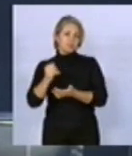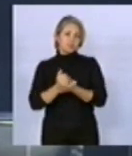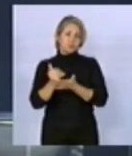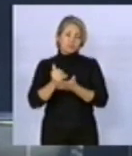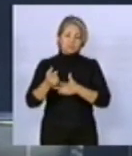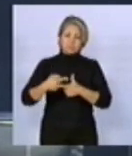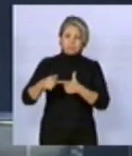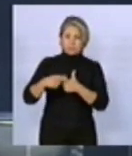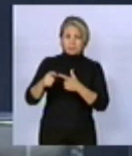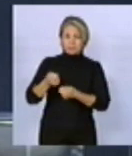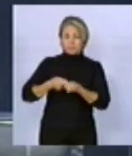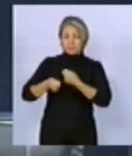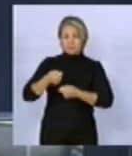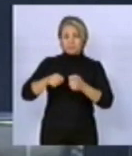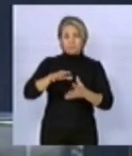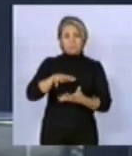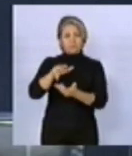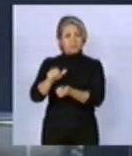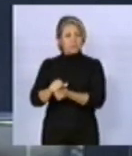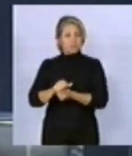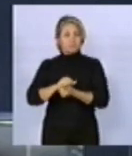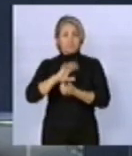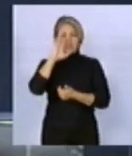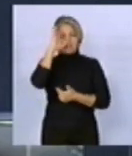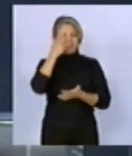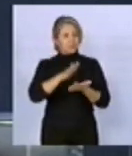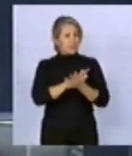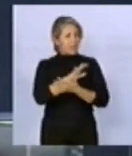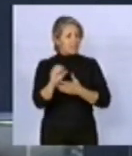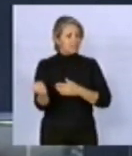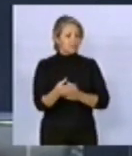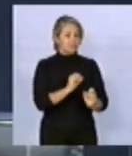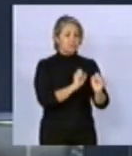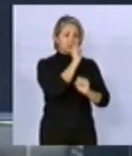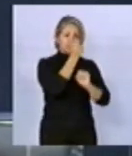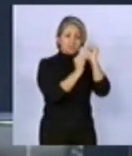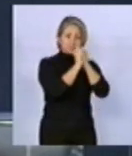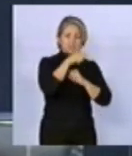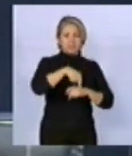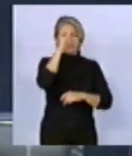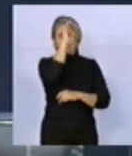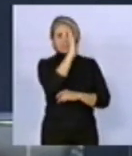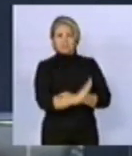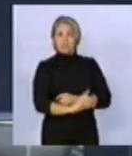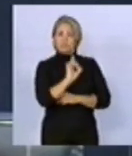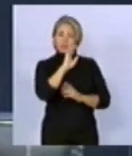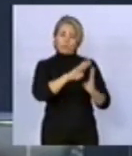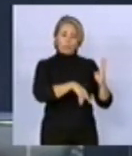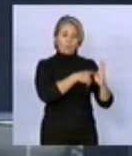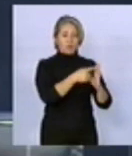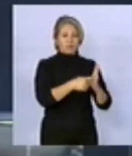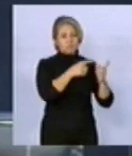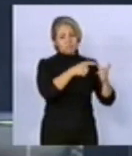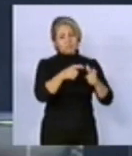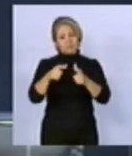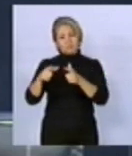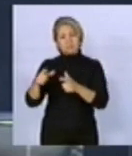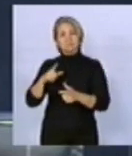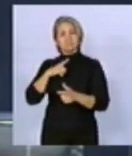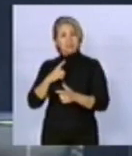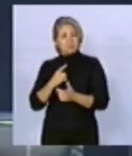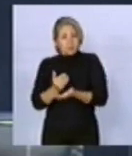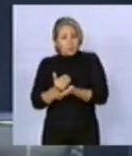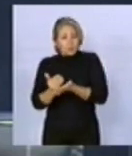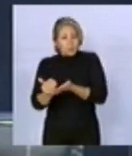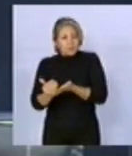mundial nenhuma decisão de instalação de nova usina foi tomada no país só quatro unidades estavam estão previstas para entrar